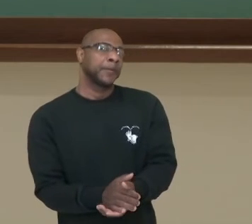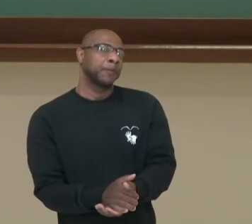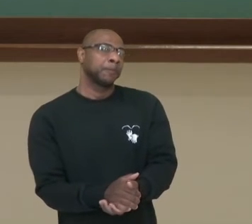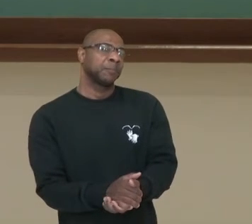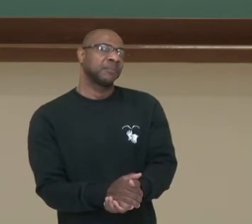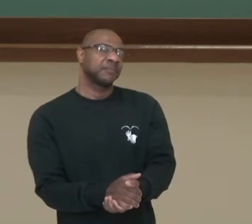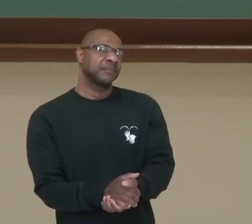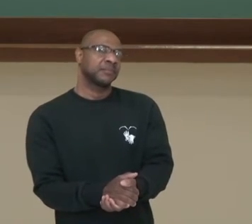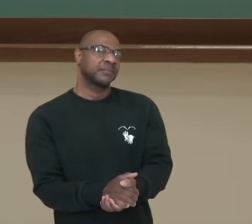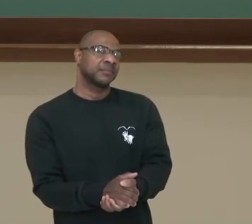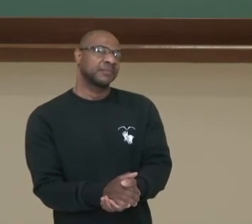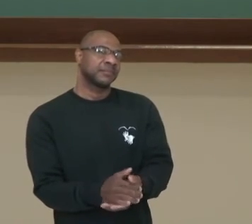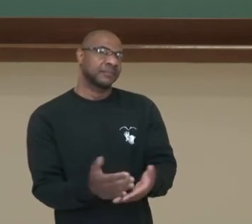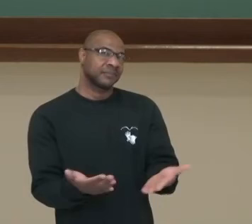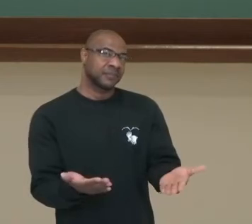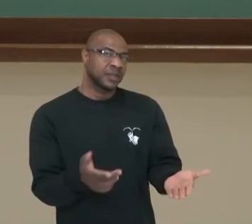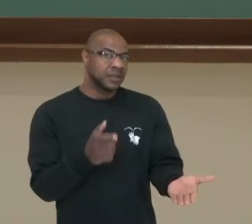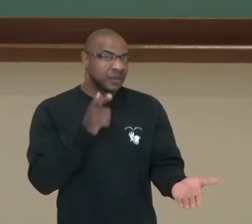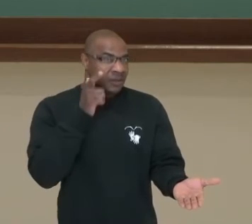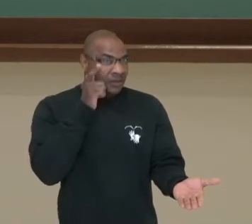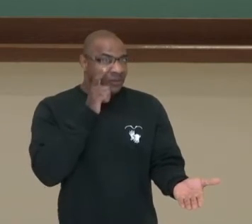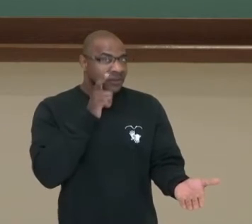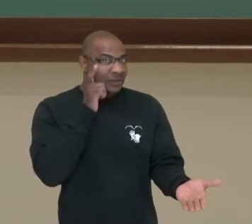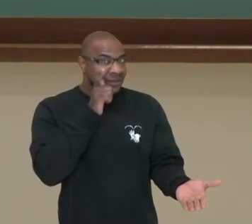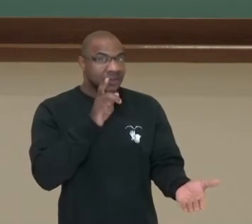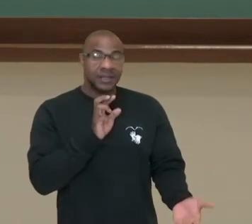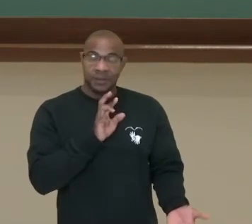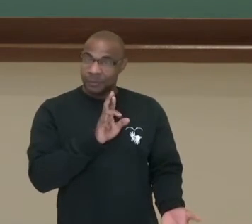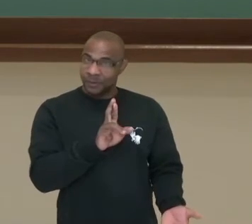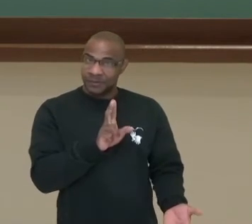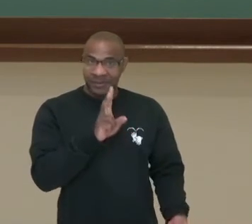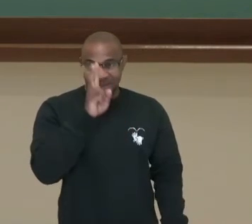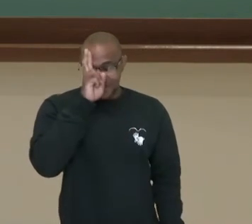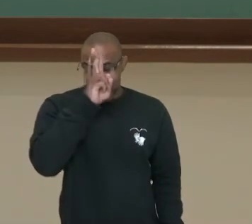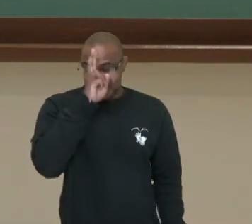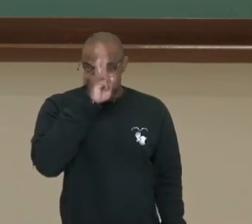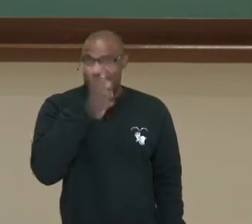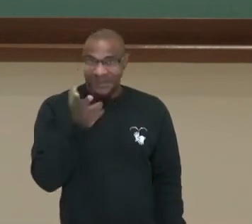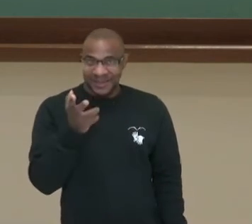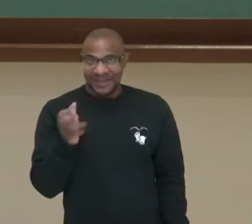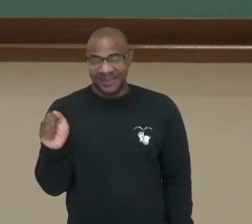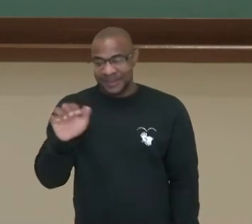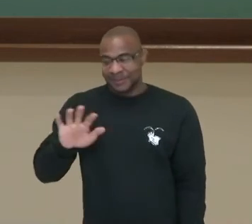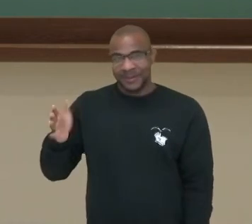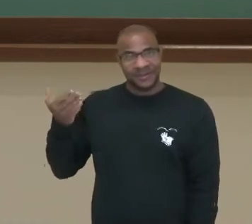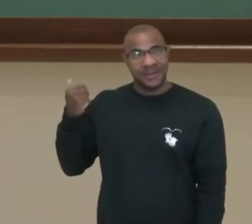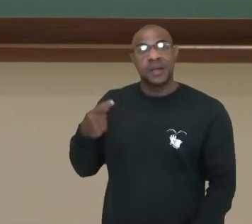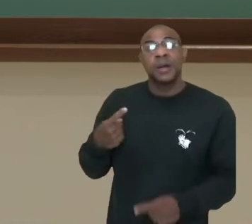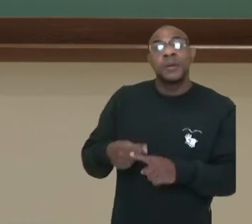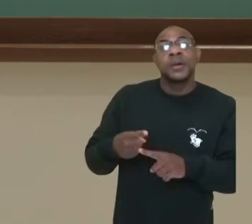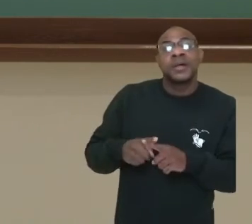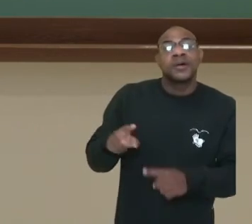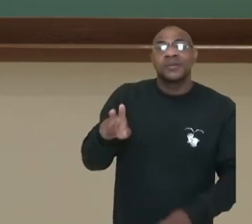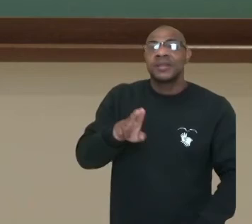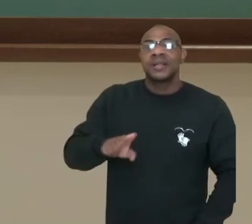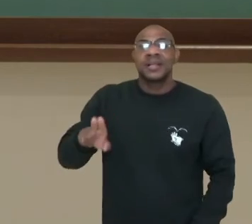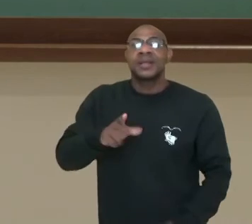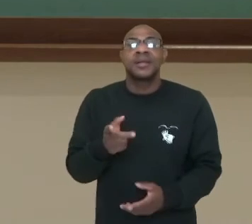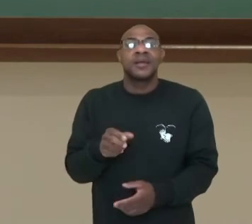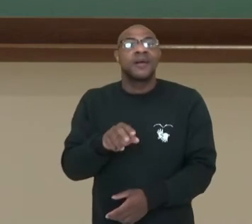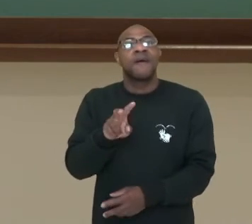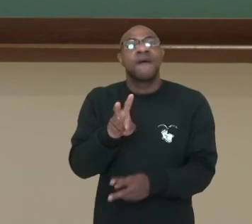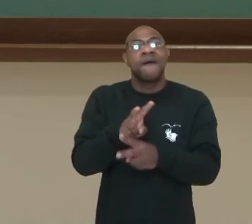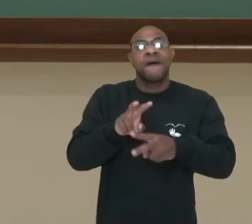E aí, conseguiu chegar numa resposta? É só lembrar da imagem anterior, né? Por que será que foi utilizado o termo, então, ventilação e